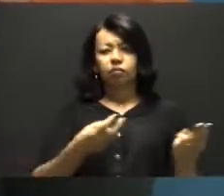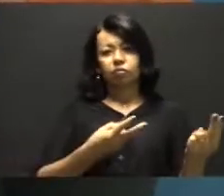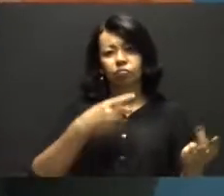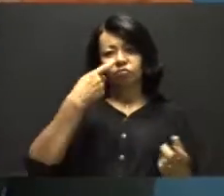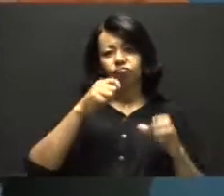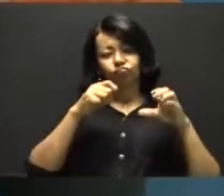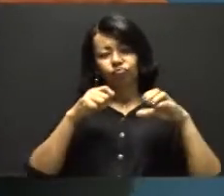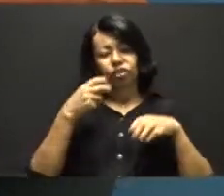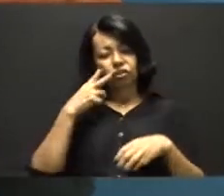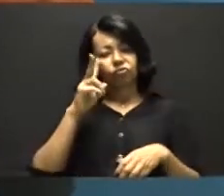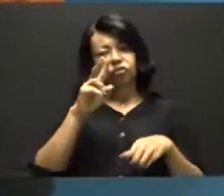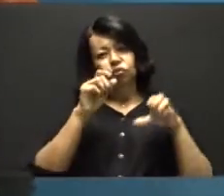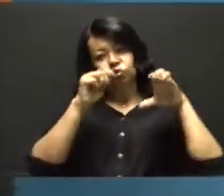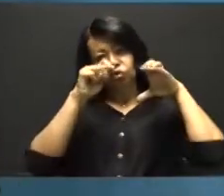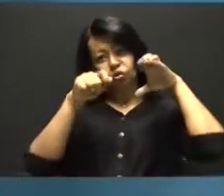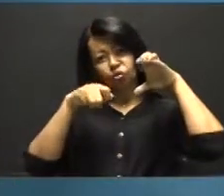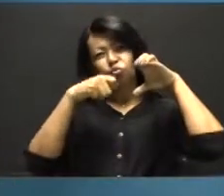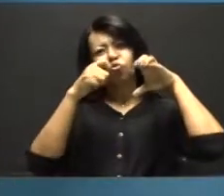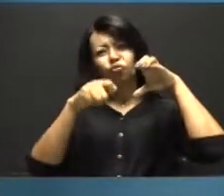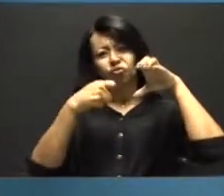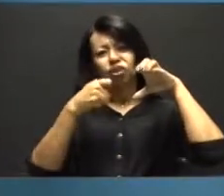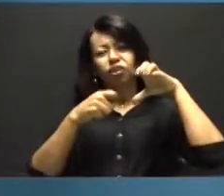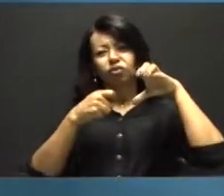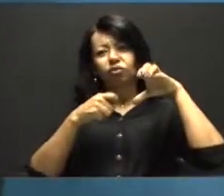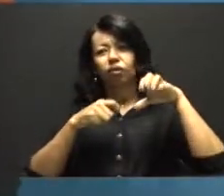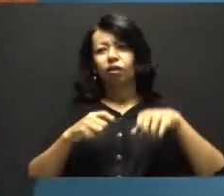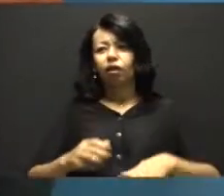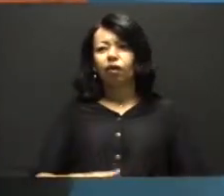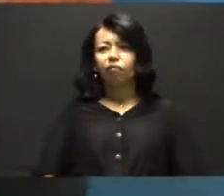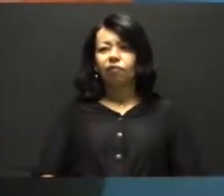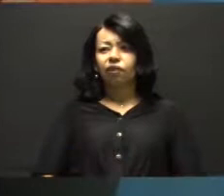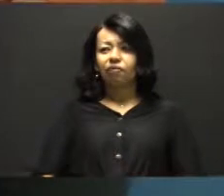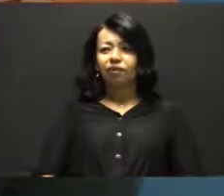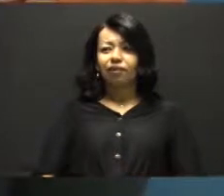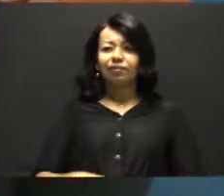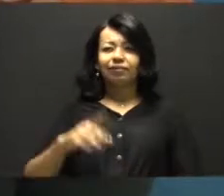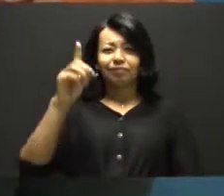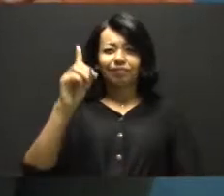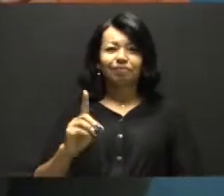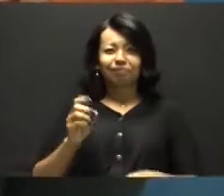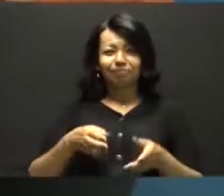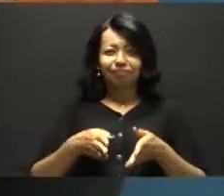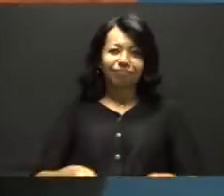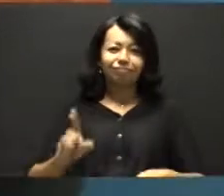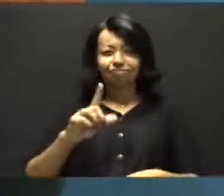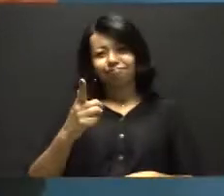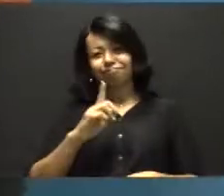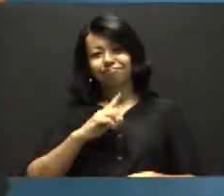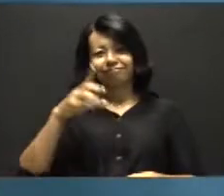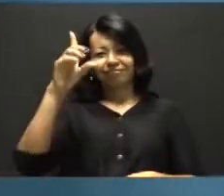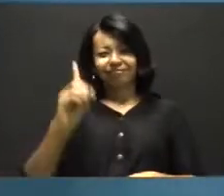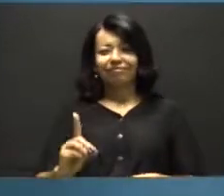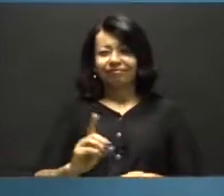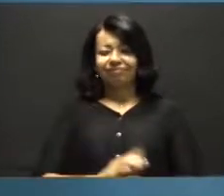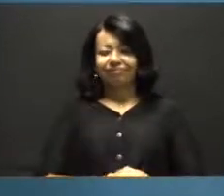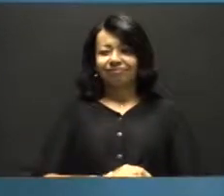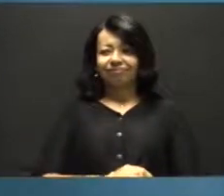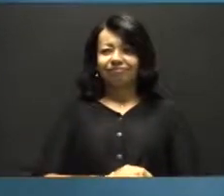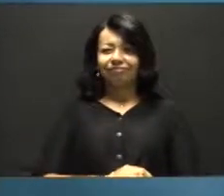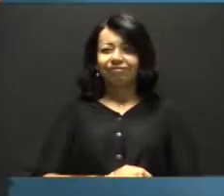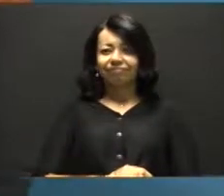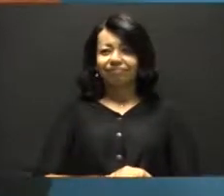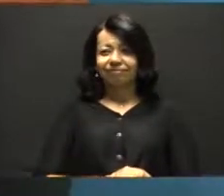vídeo que passou ali né quantas crianças que não tiveram o direito de nascer estou aqui por eles